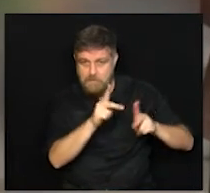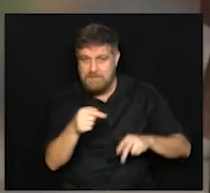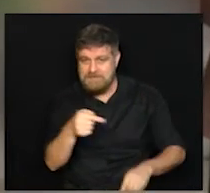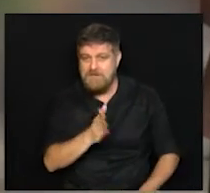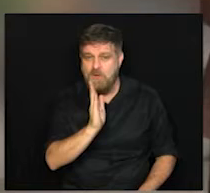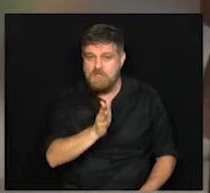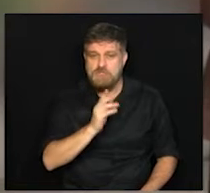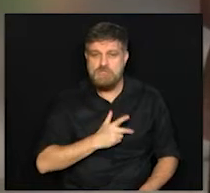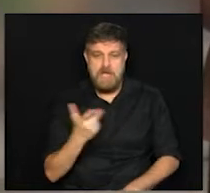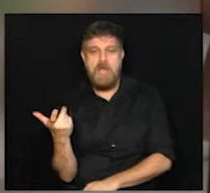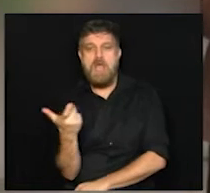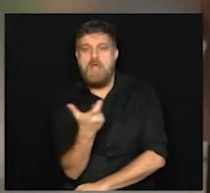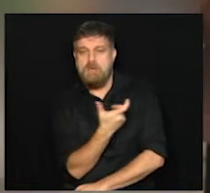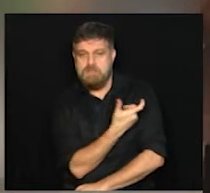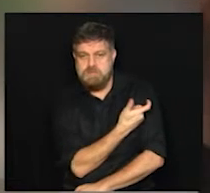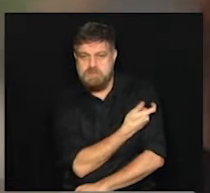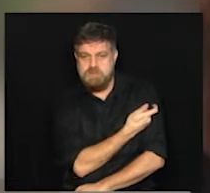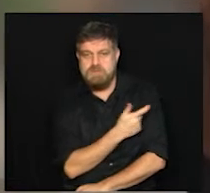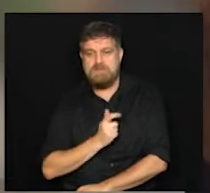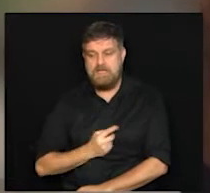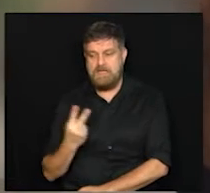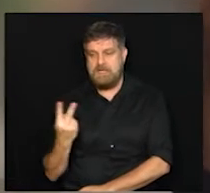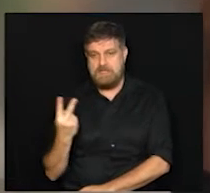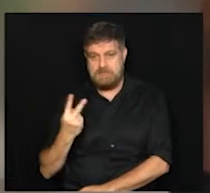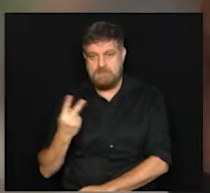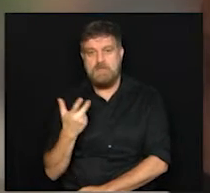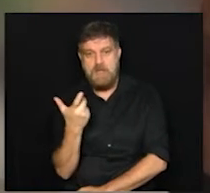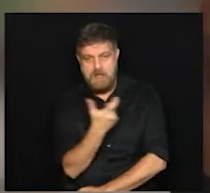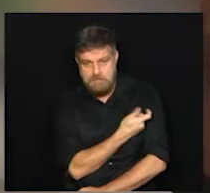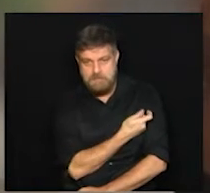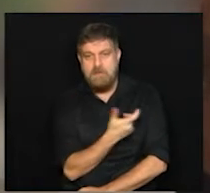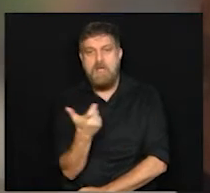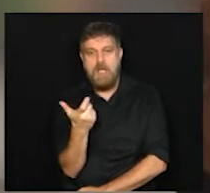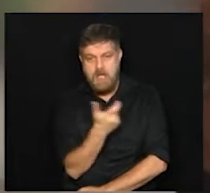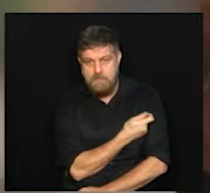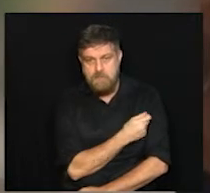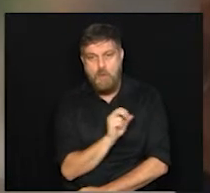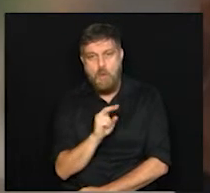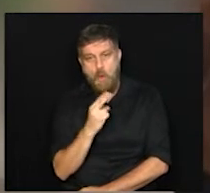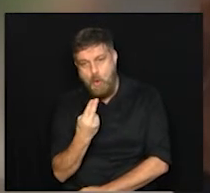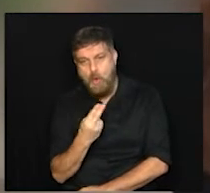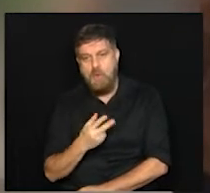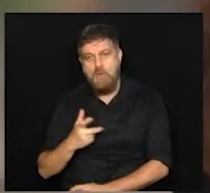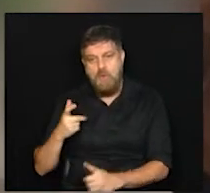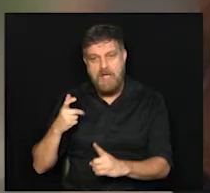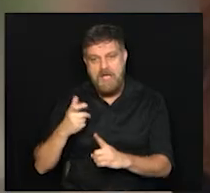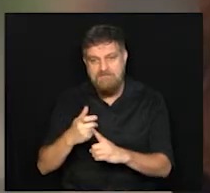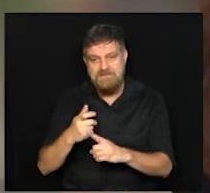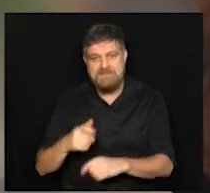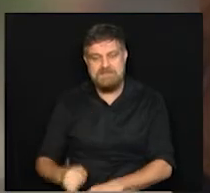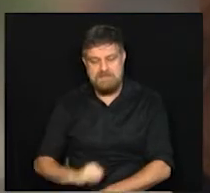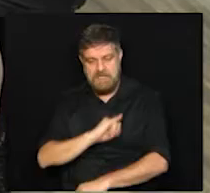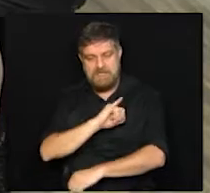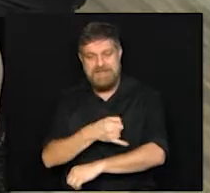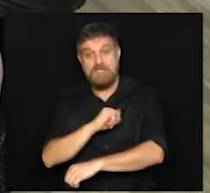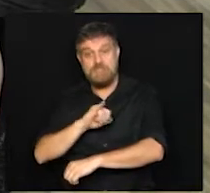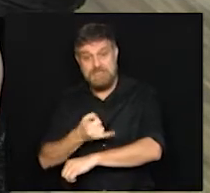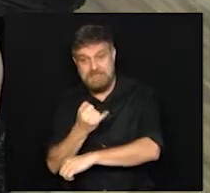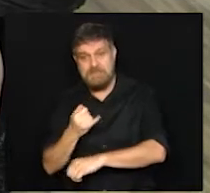está completamente imunizada com 2 doses da vacina ou da vacina de dose